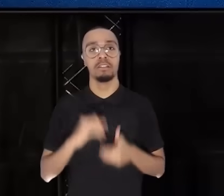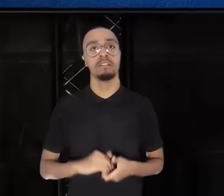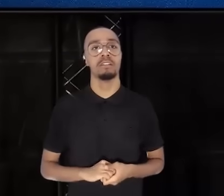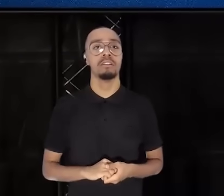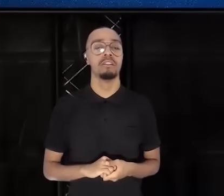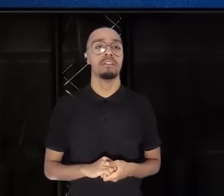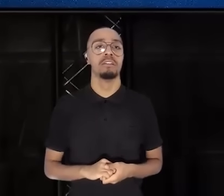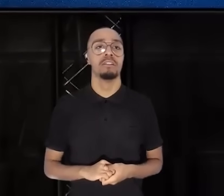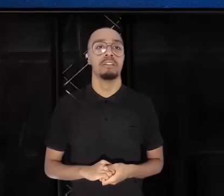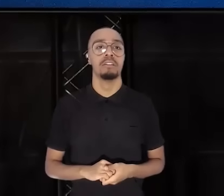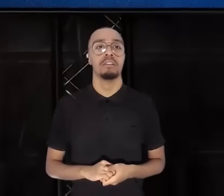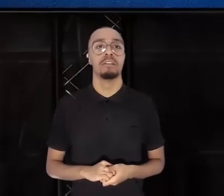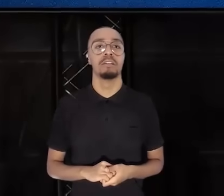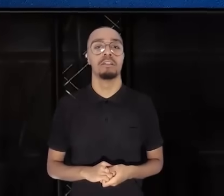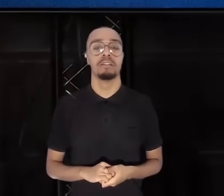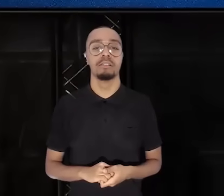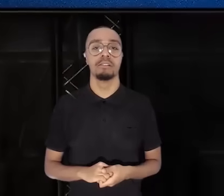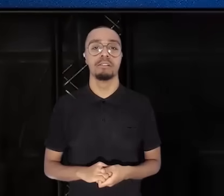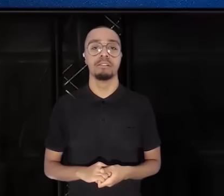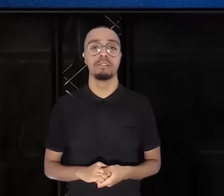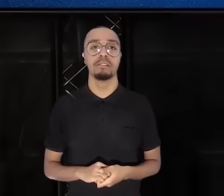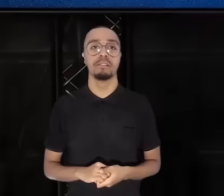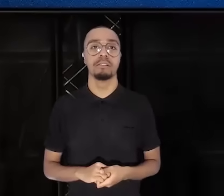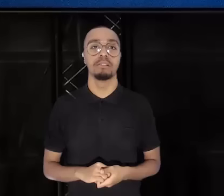Na Bíblia a gente vê